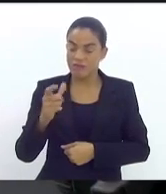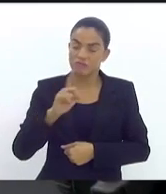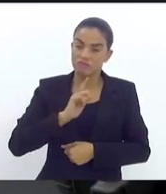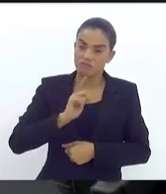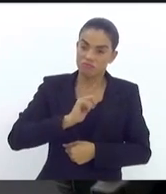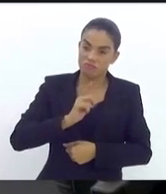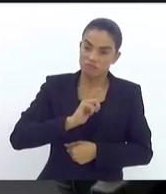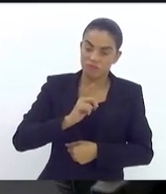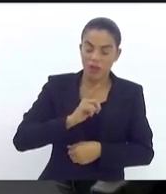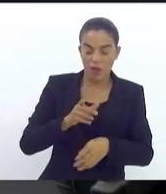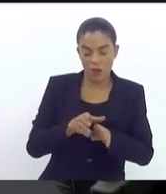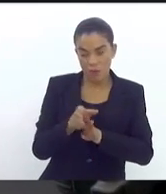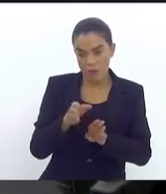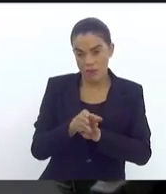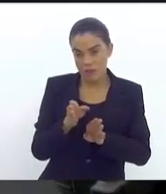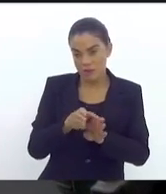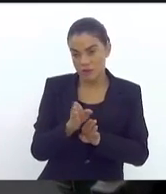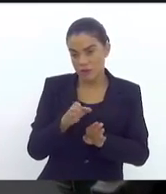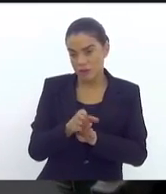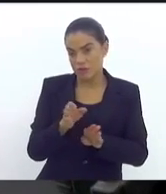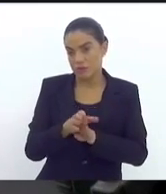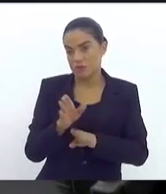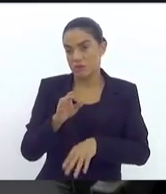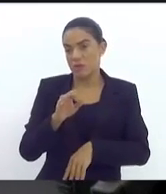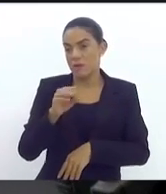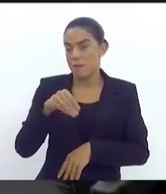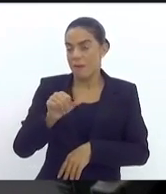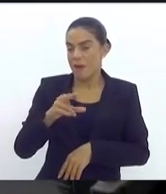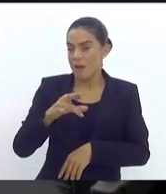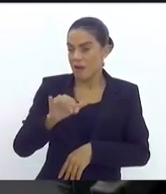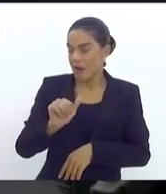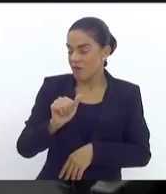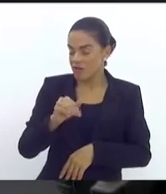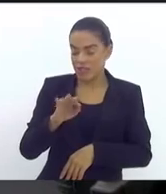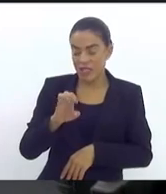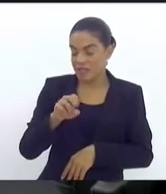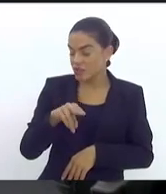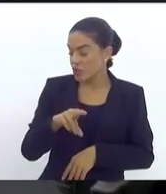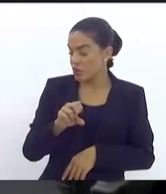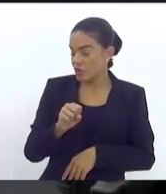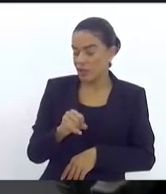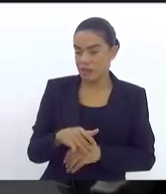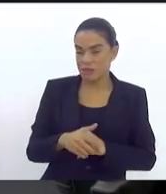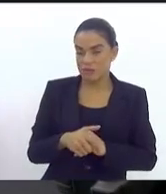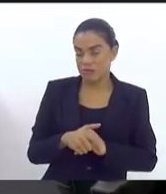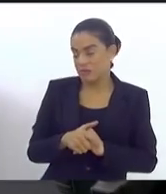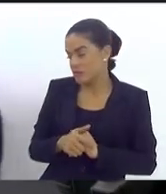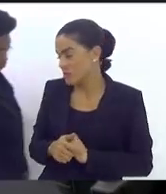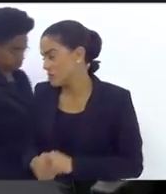em recomendações. Creio que a advogada Maíra Fernandes e a defensora pública Lucilena já comentaram.